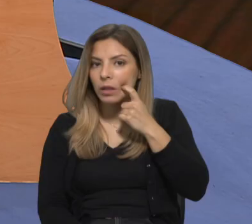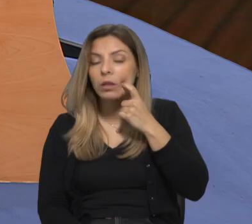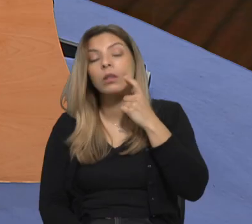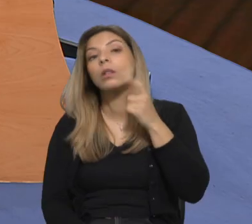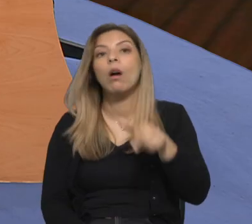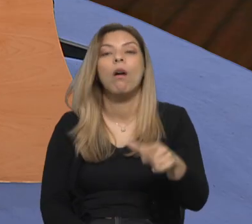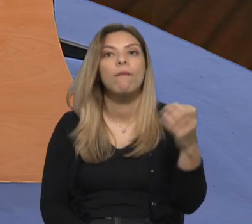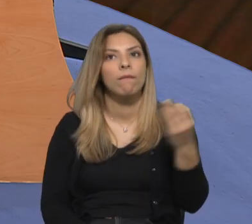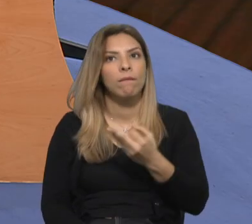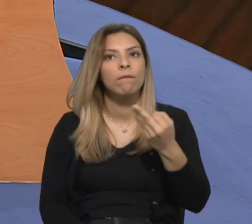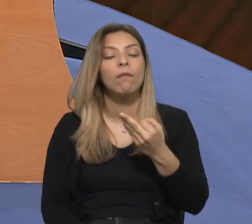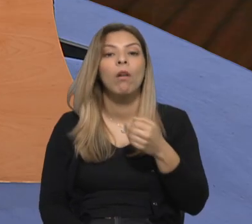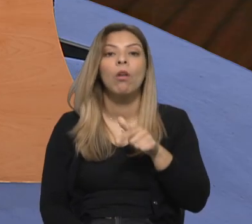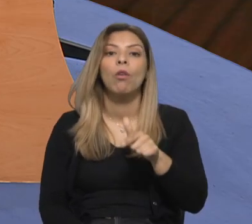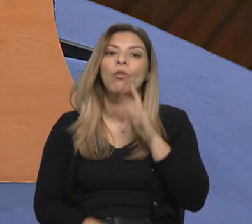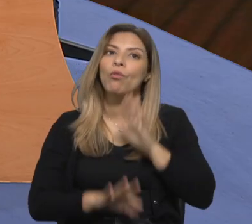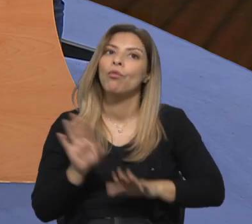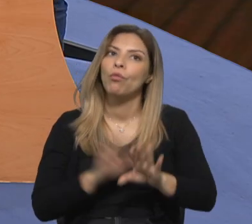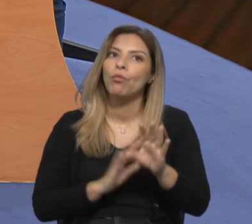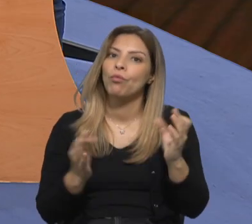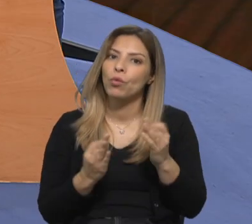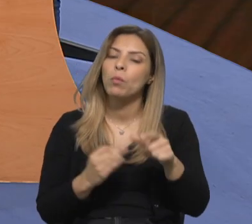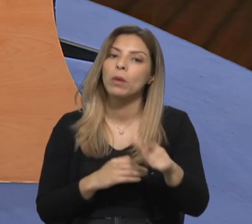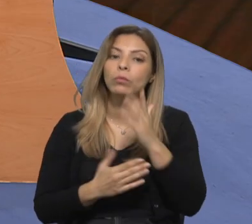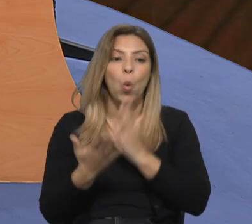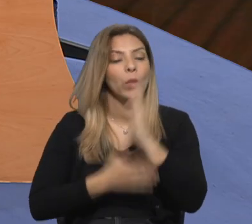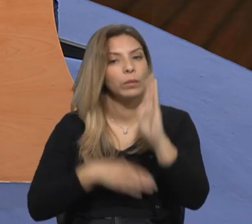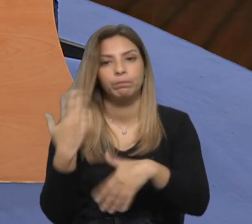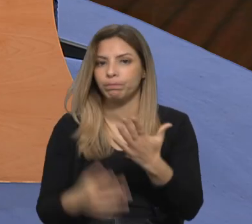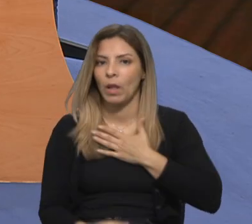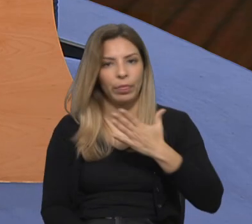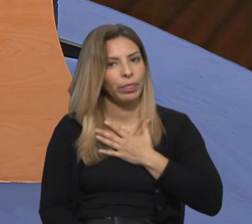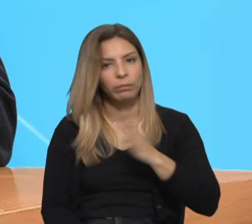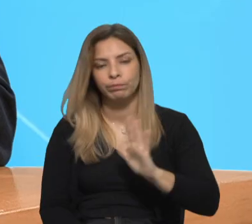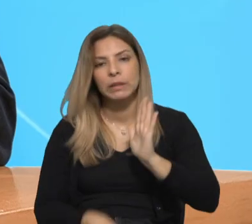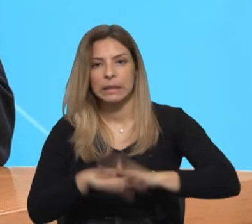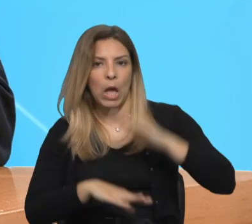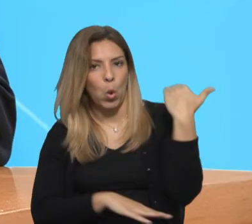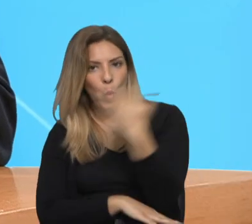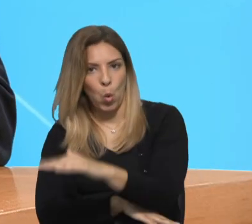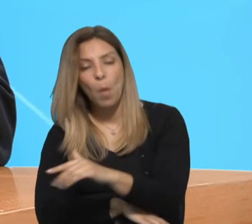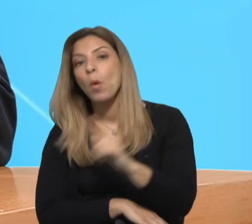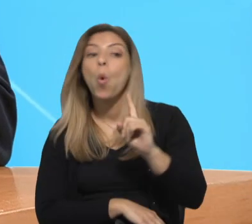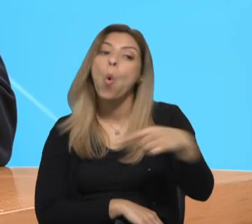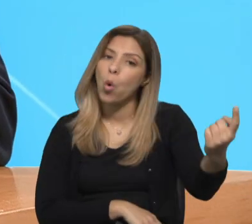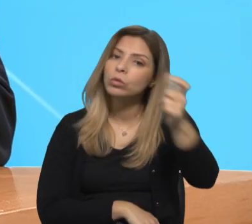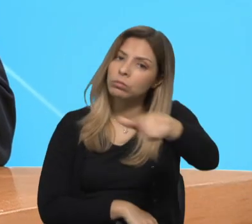dizer, houve uma parte que saíram, não quiseram continuar no movimento, houve outra parte que continuou, apesar de